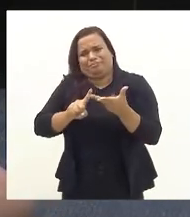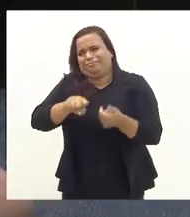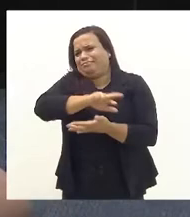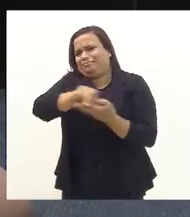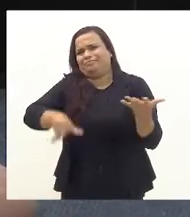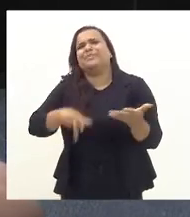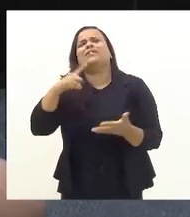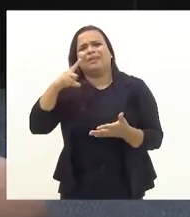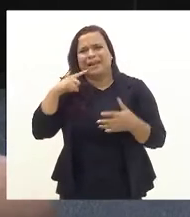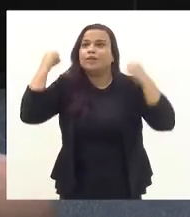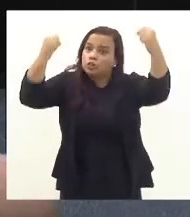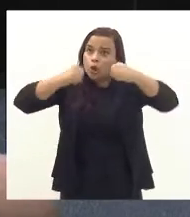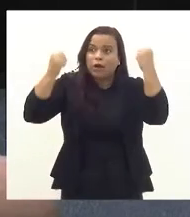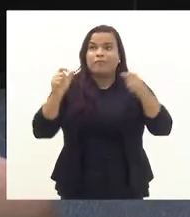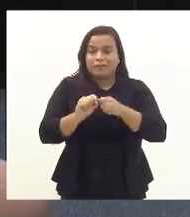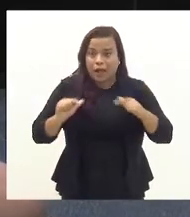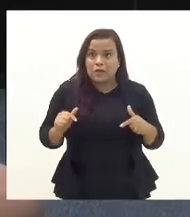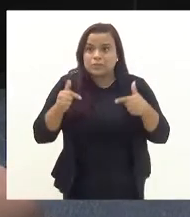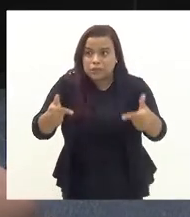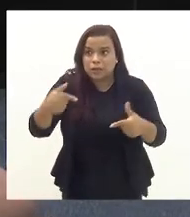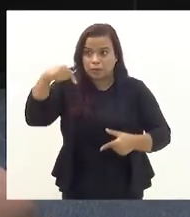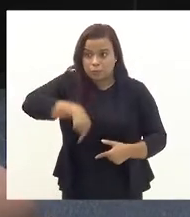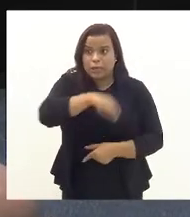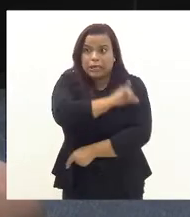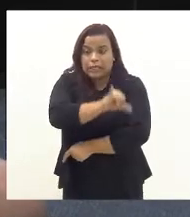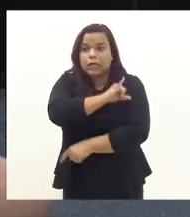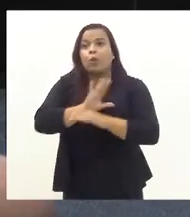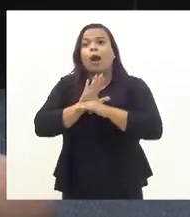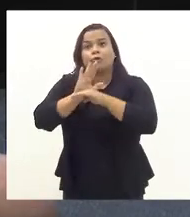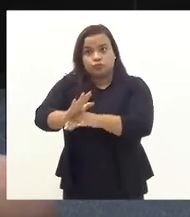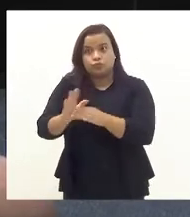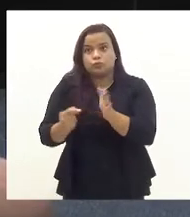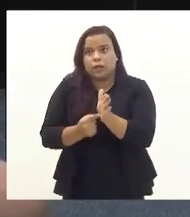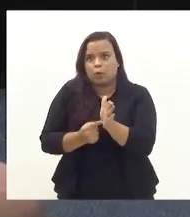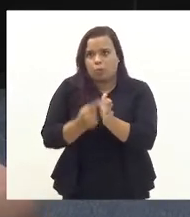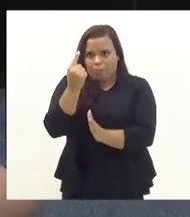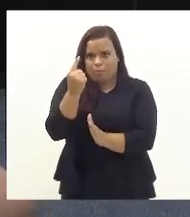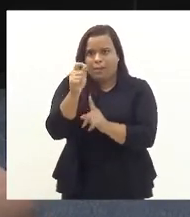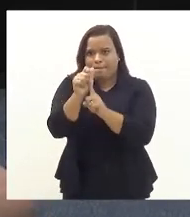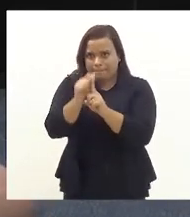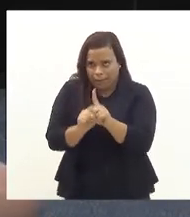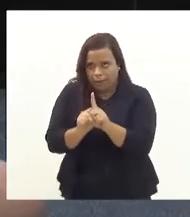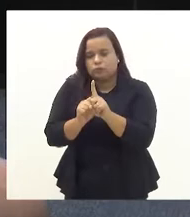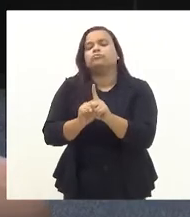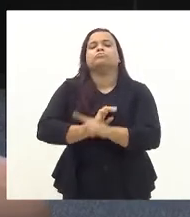as torcidas fazem. Aqui no Rio, por exemplo, ajudam uma vez por mês as pessoas de rua.